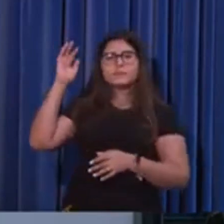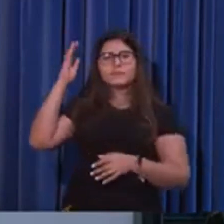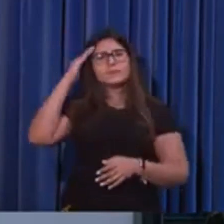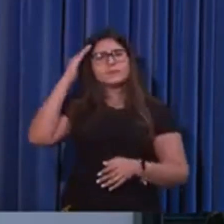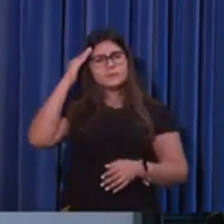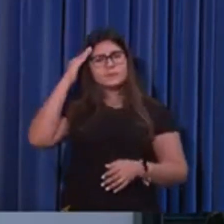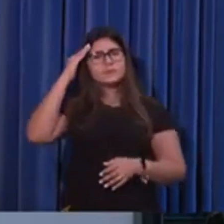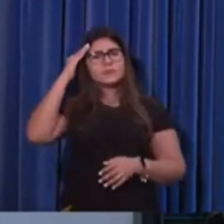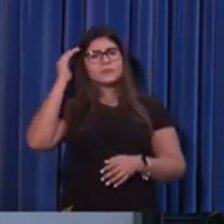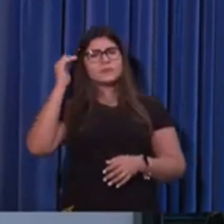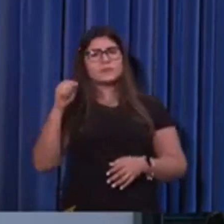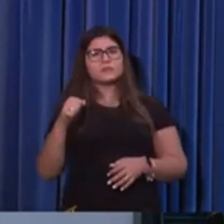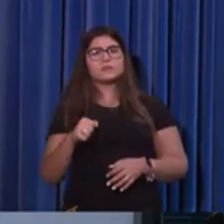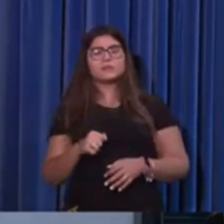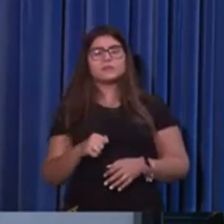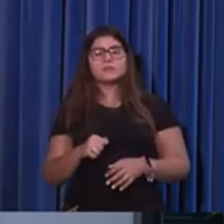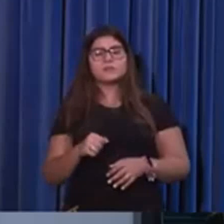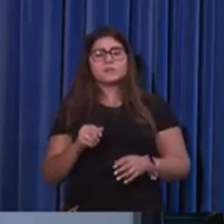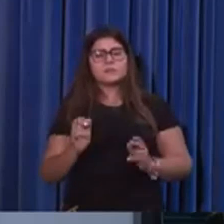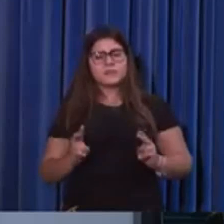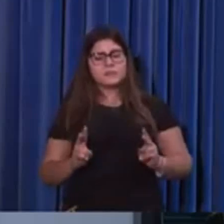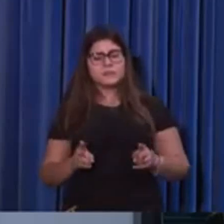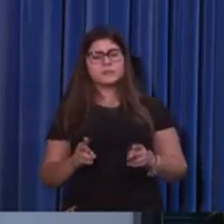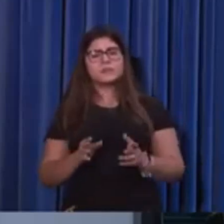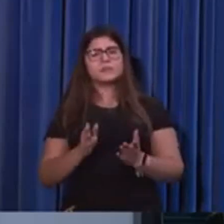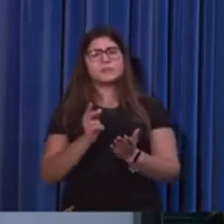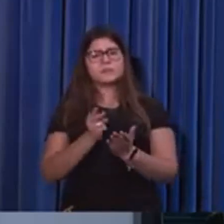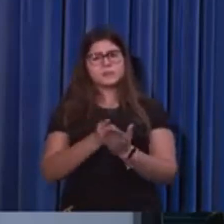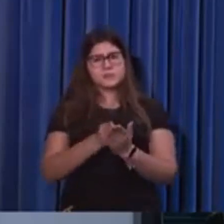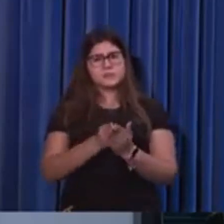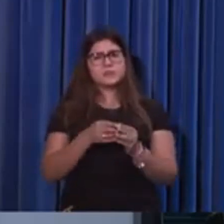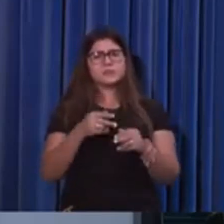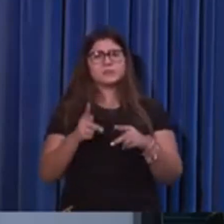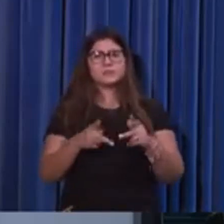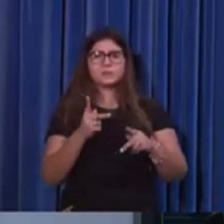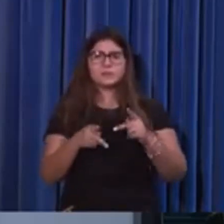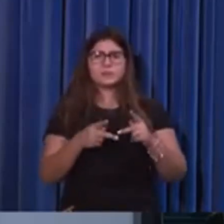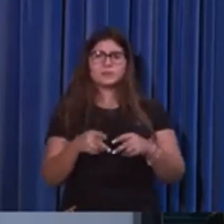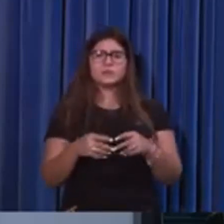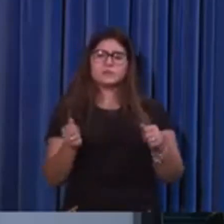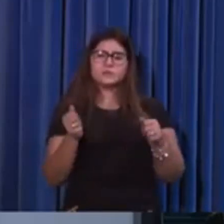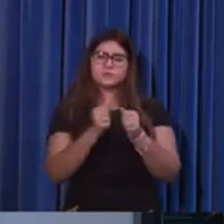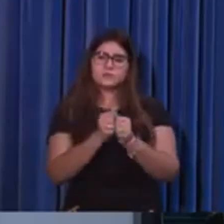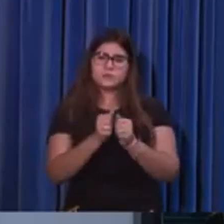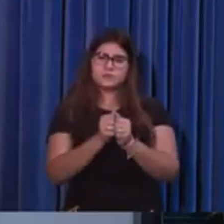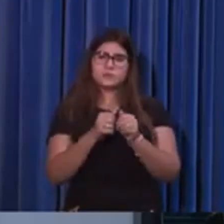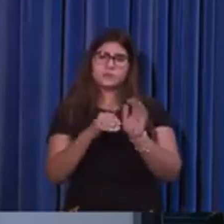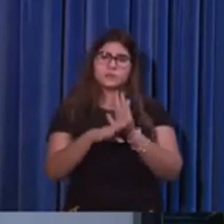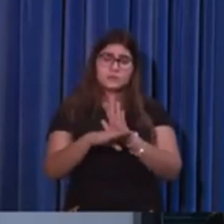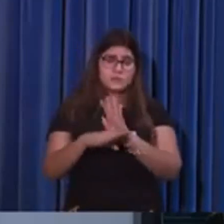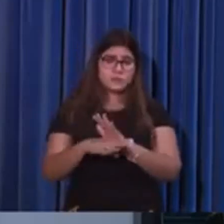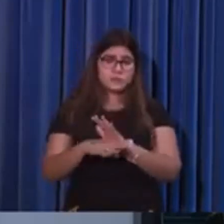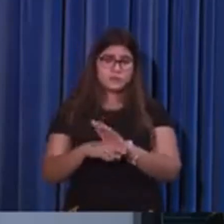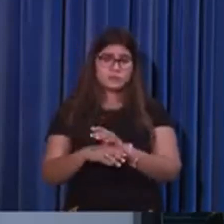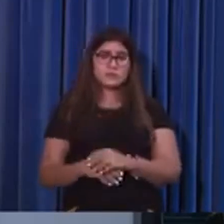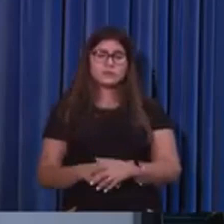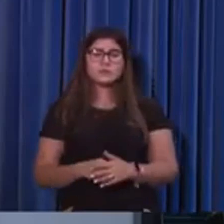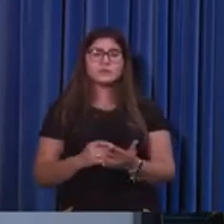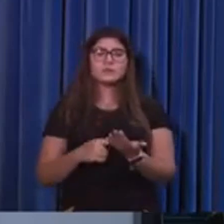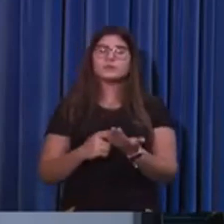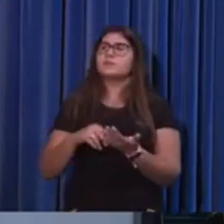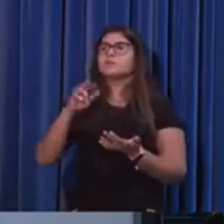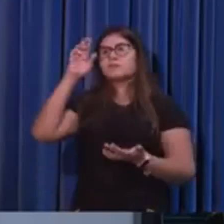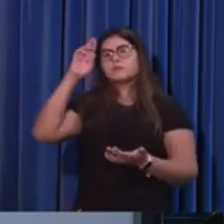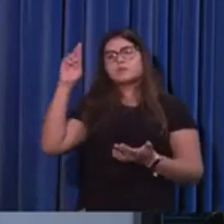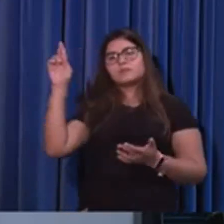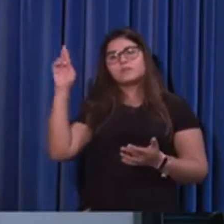sempre praticamente os mesmos que se dispõem, mas graças a Deus, e nós rogamos que o Senhor levante outros para a seara.